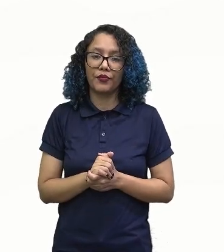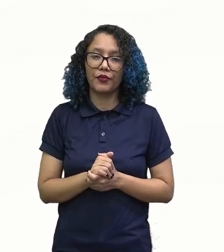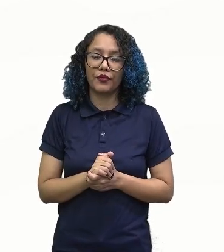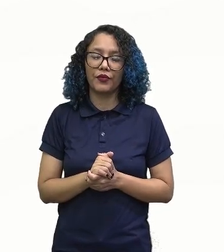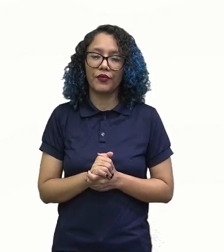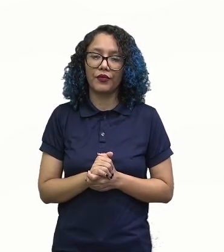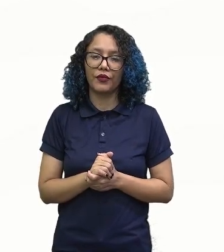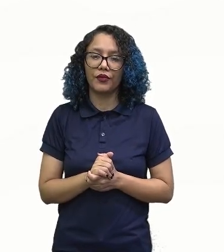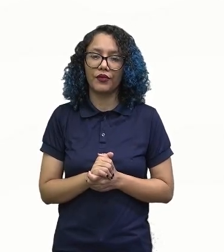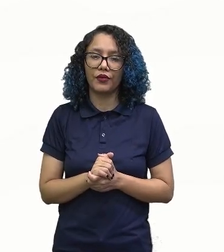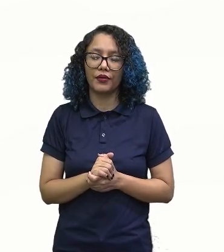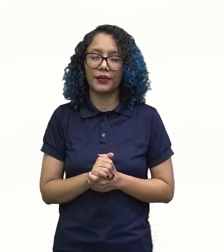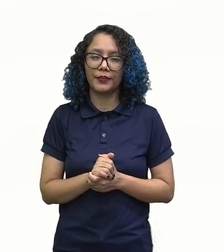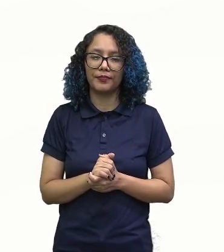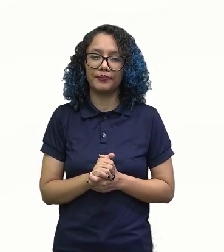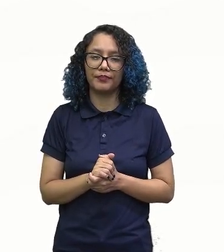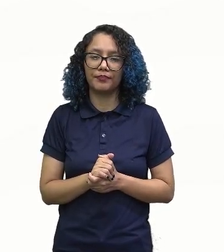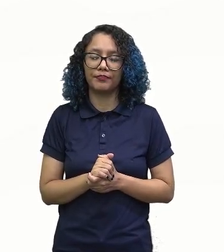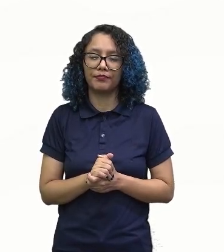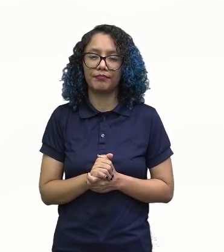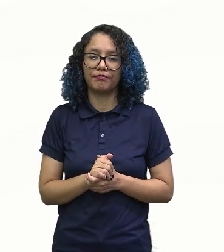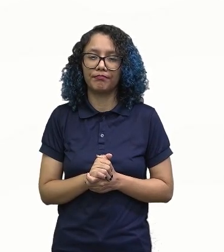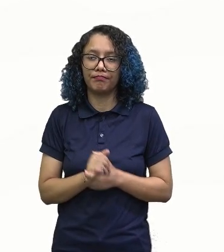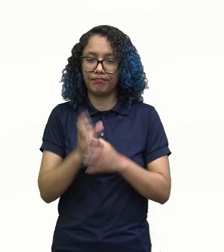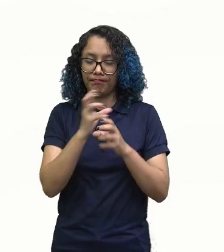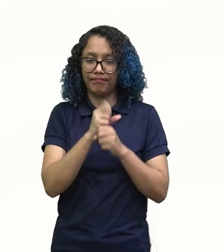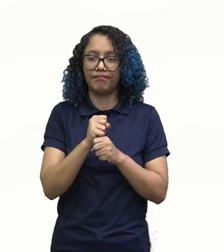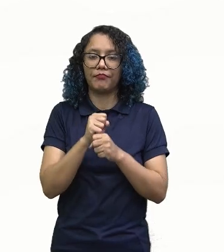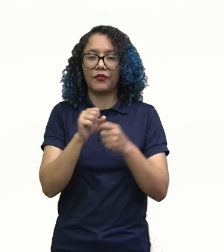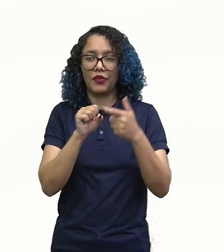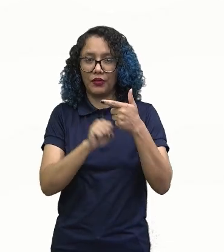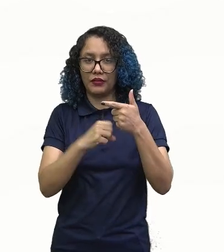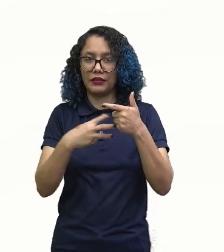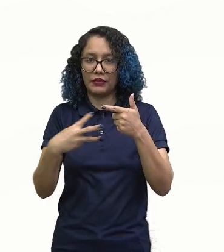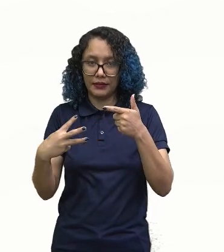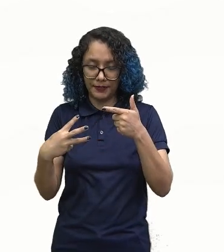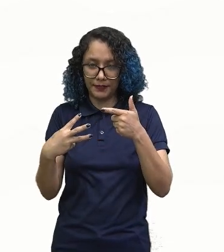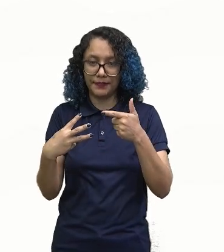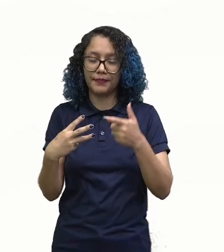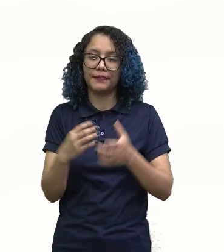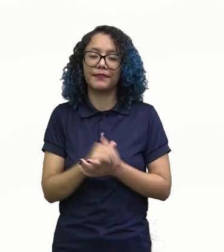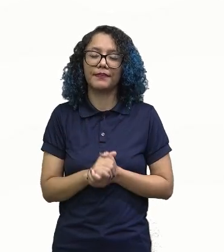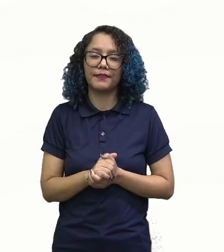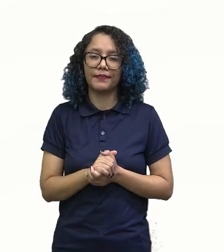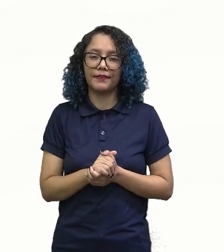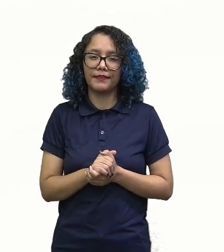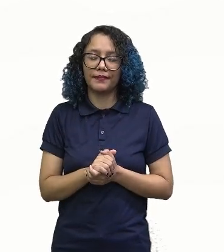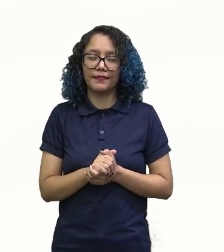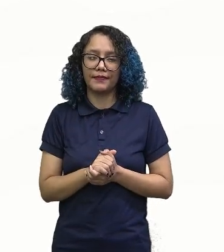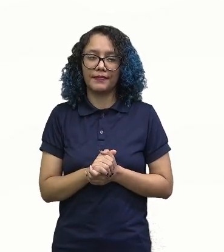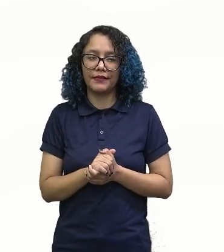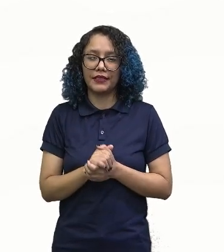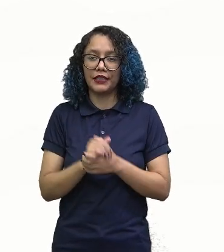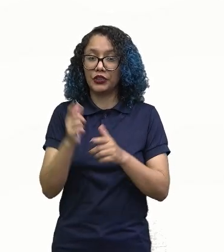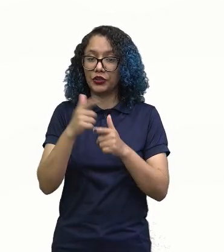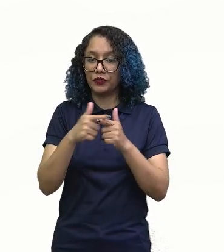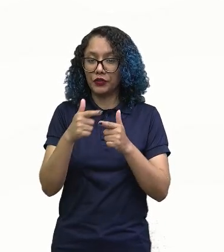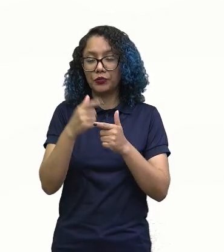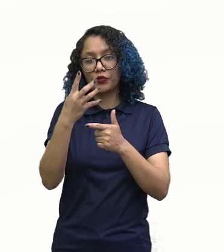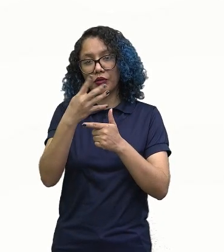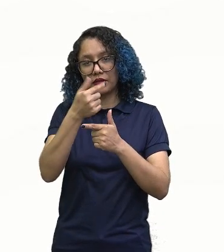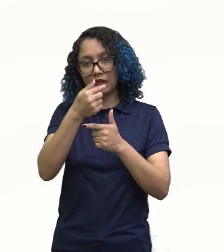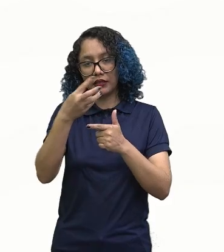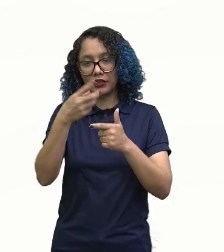800, aqui ó, dá 3, 7 mais 833. 473 dividido por